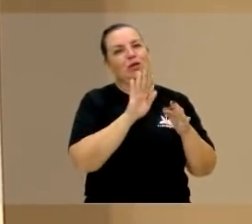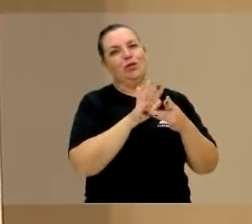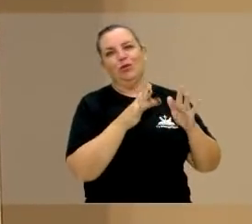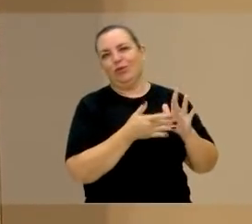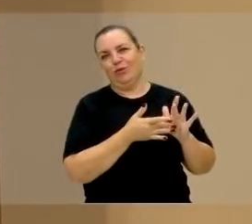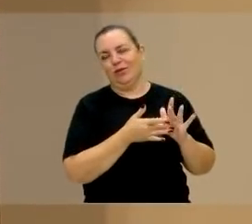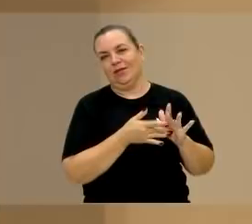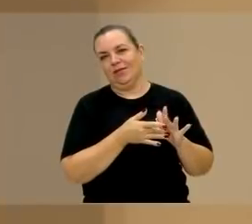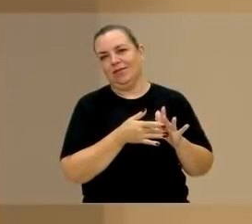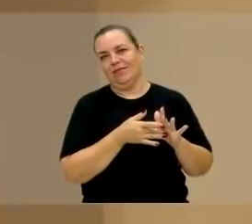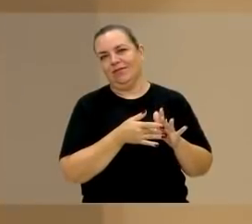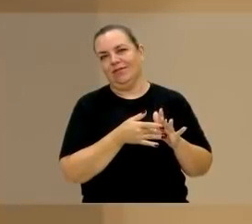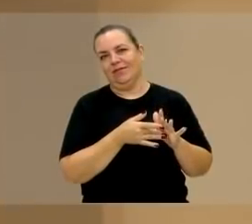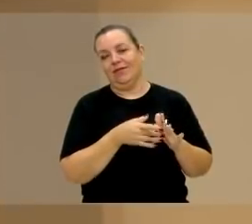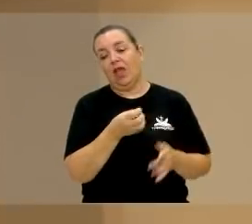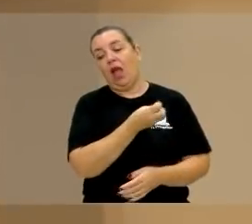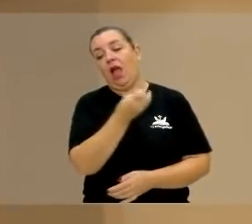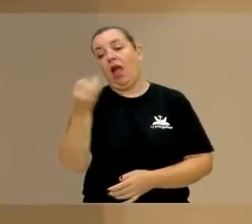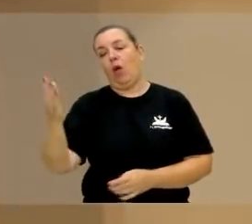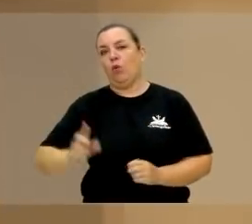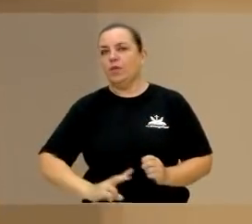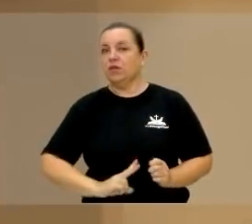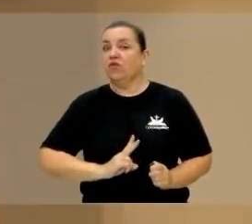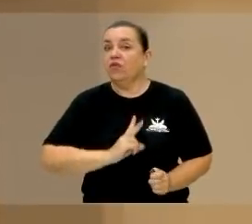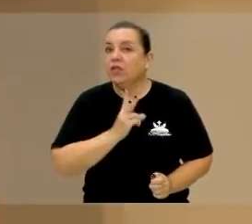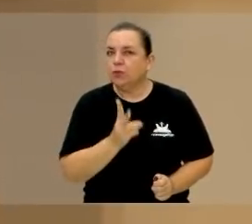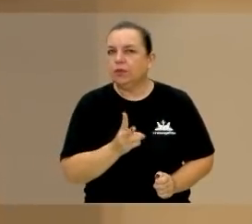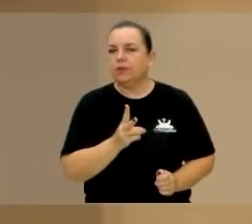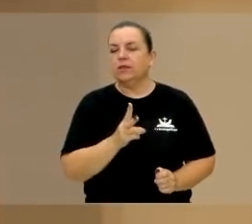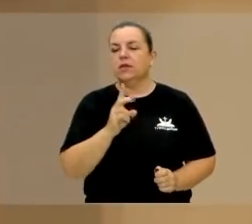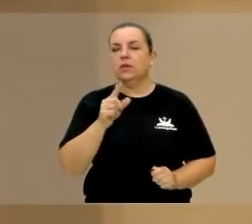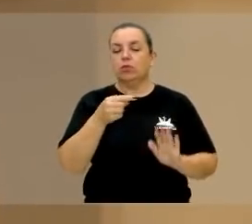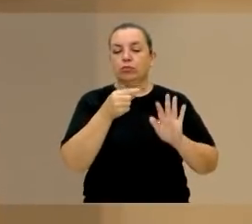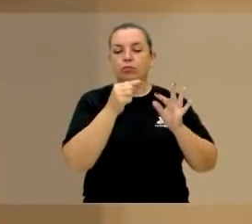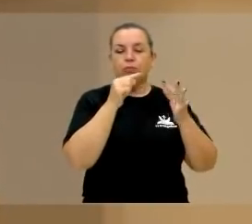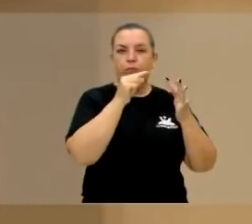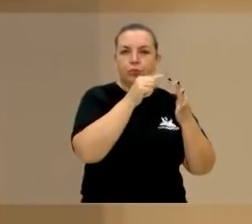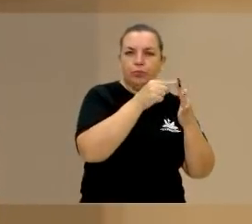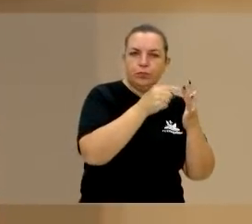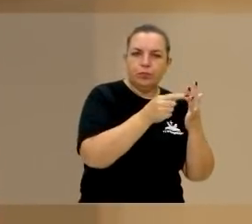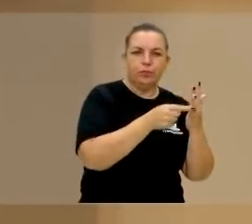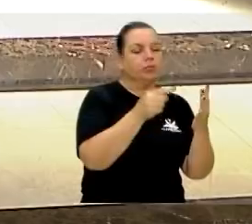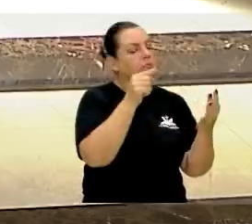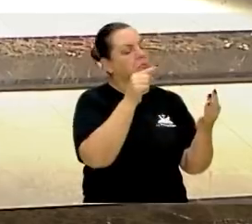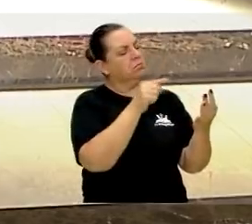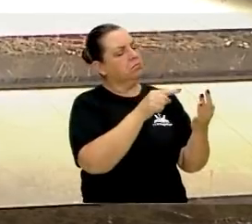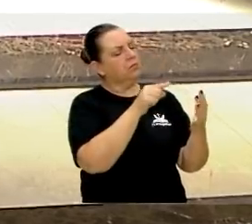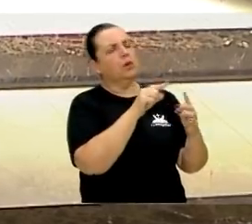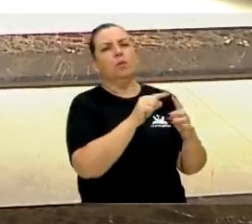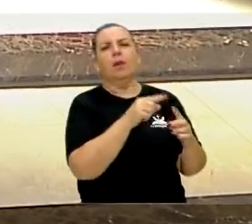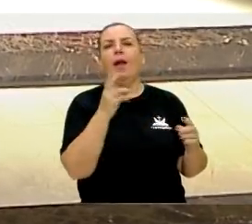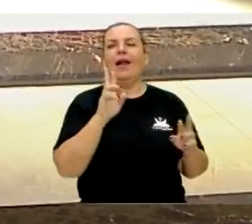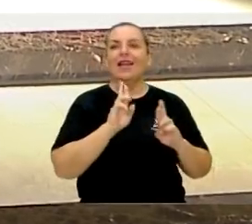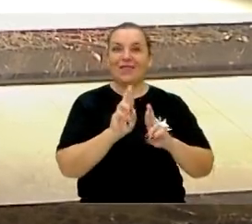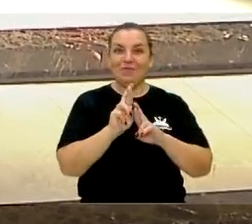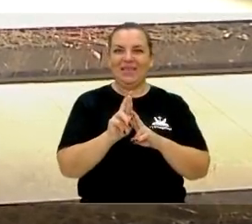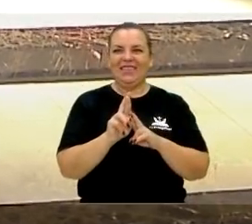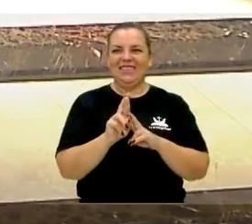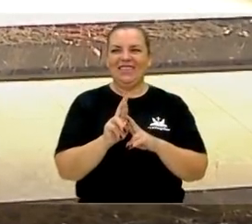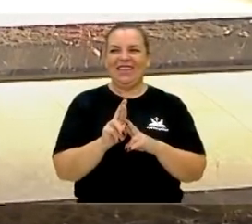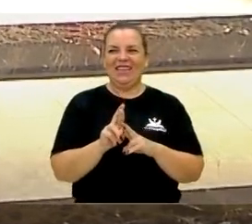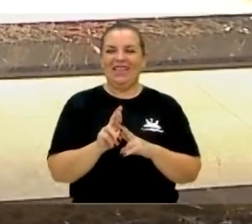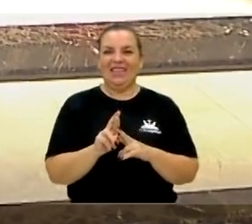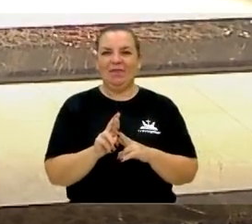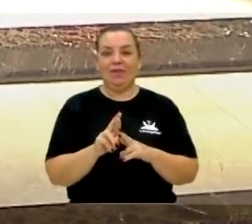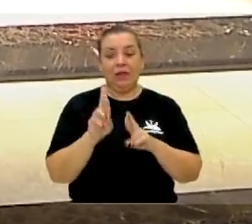Algumas virtudes são destacadas nesse texto. Uma é esperança, e deixo